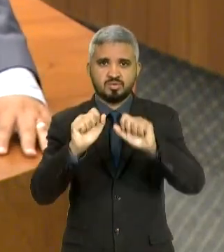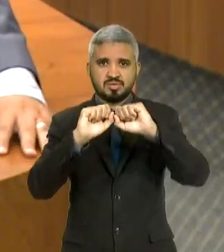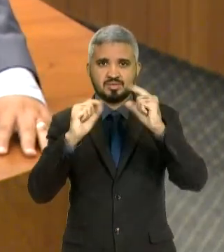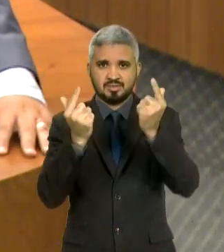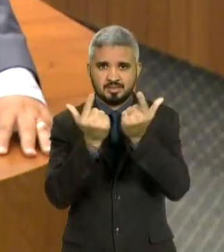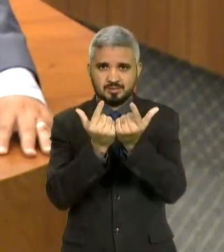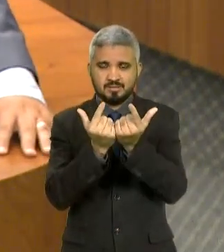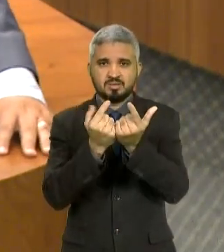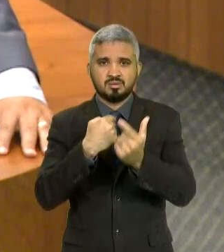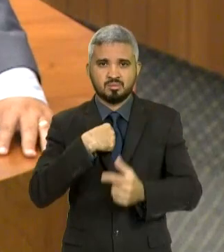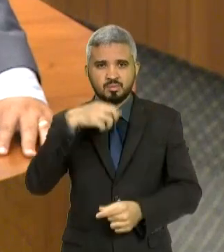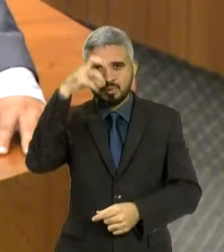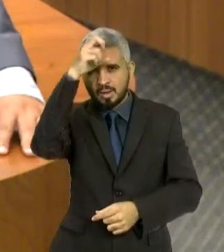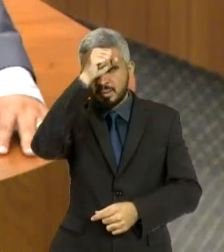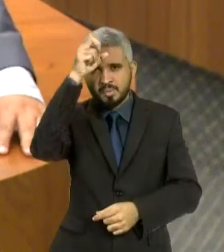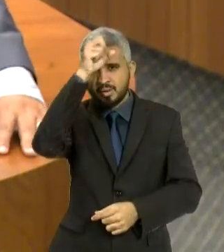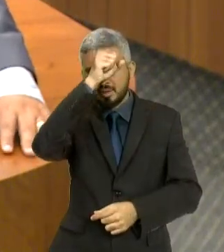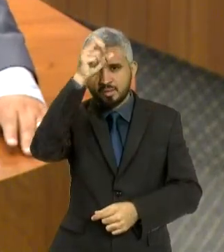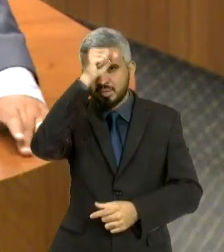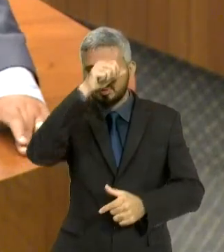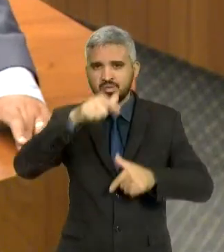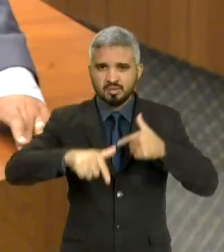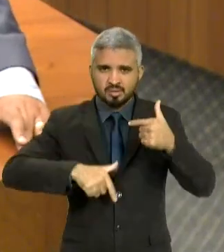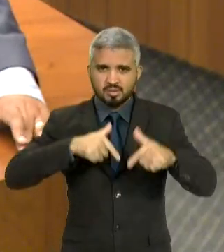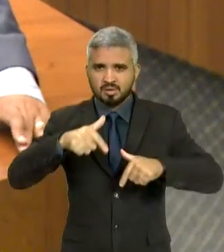aprendendo, trabalhando,